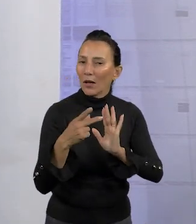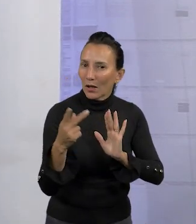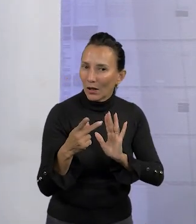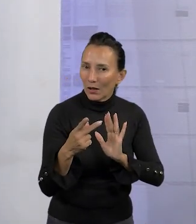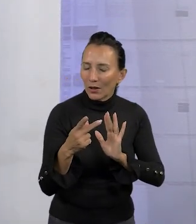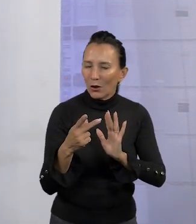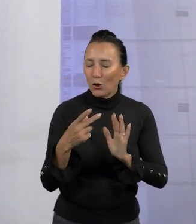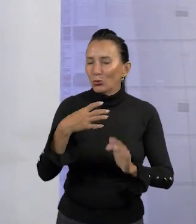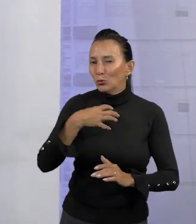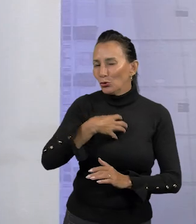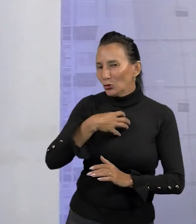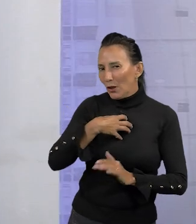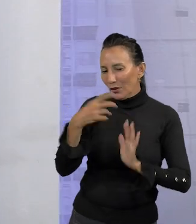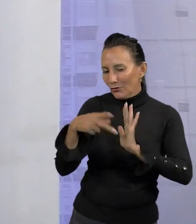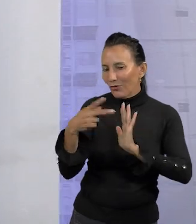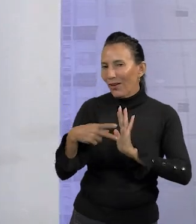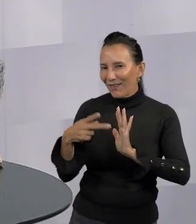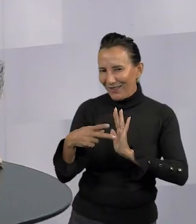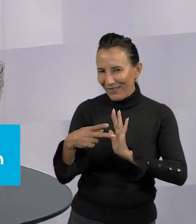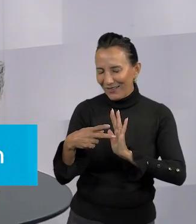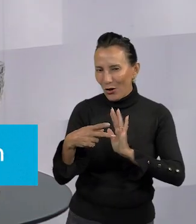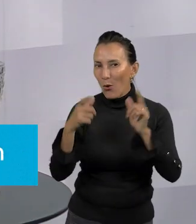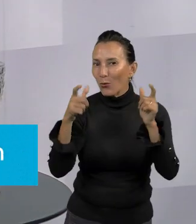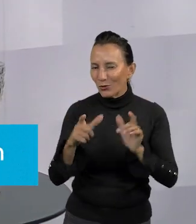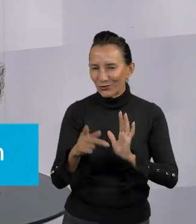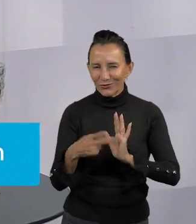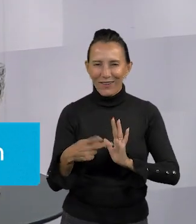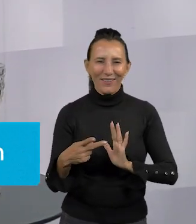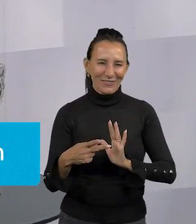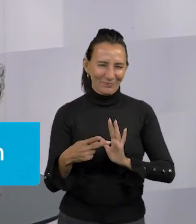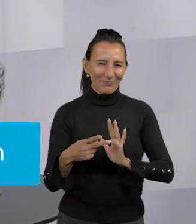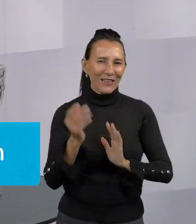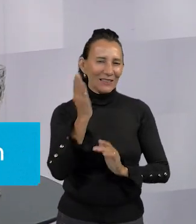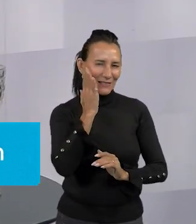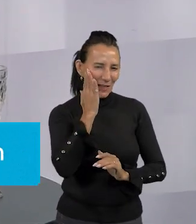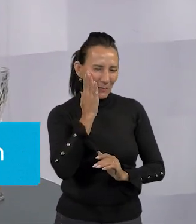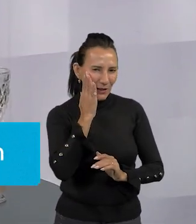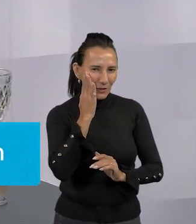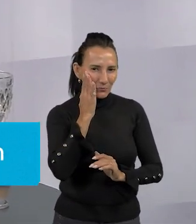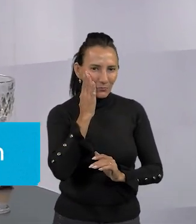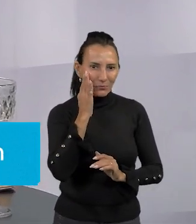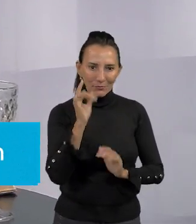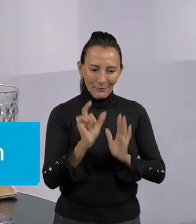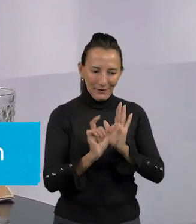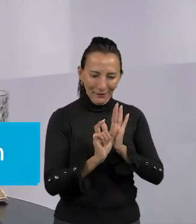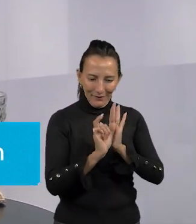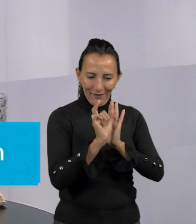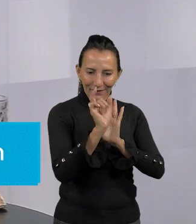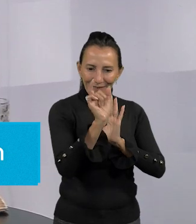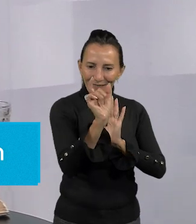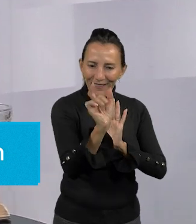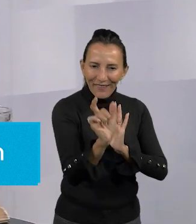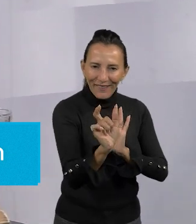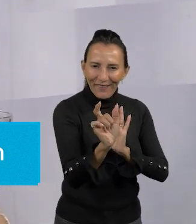maneira como você vai falar sabendo que essas palavras Elas irão